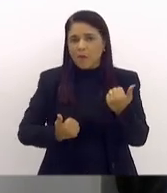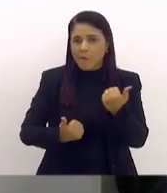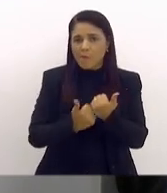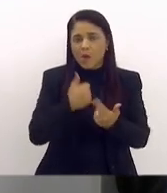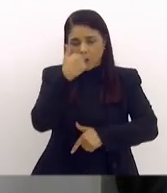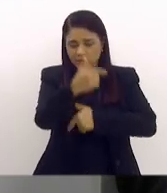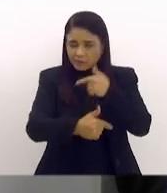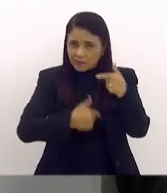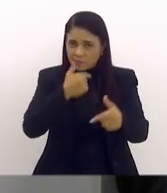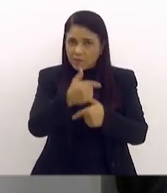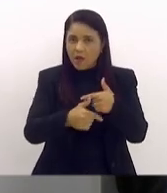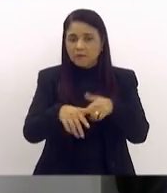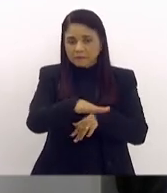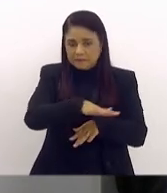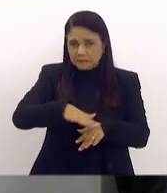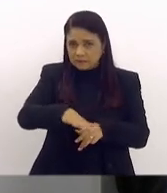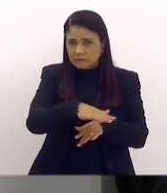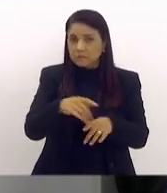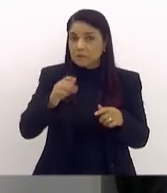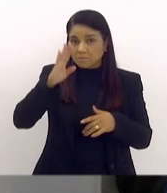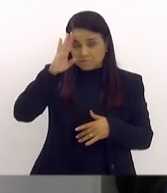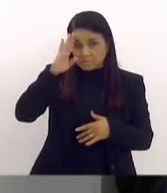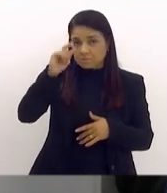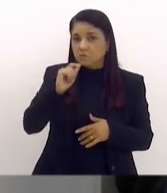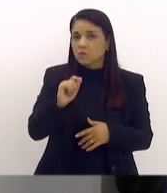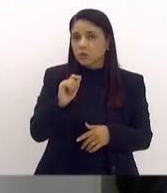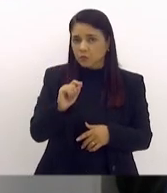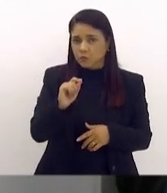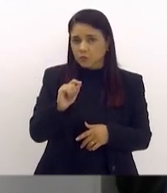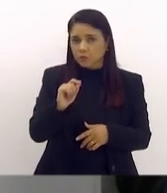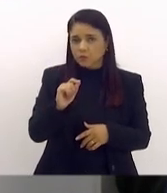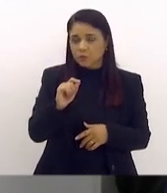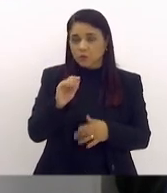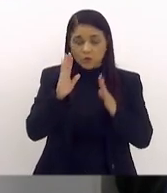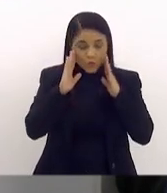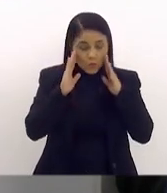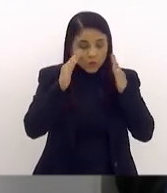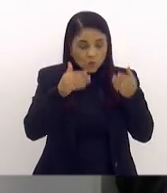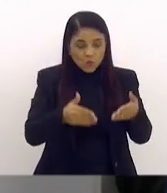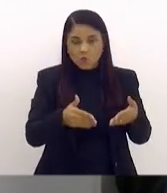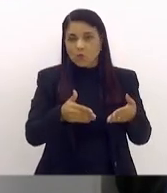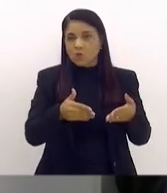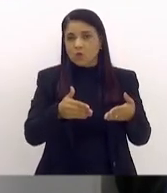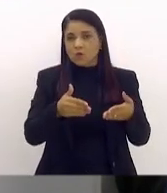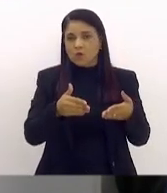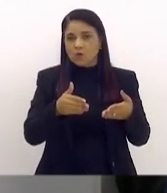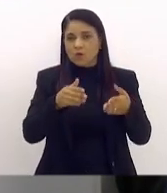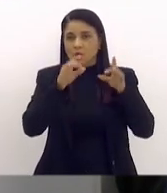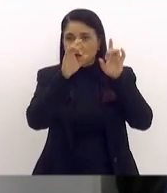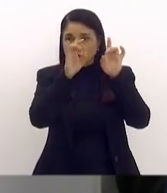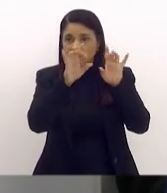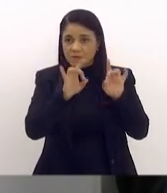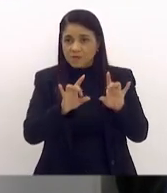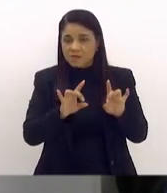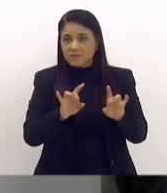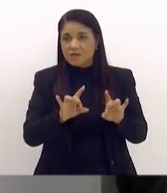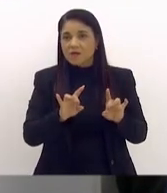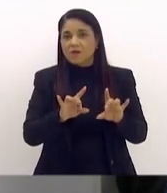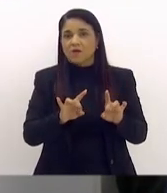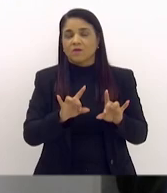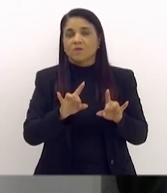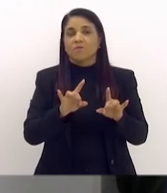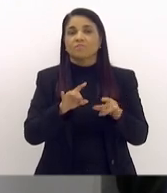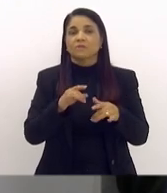nesse setor mas principalmente né com o foco especial n é para paraa